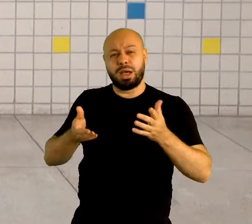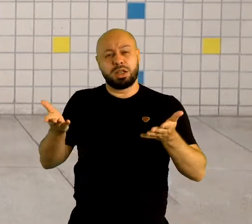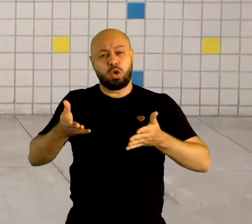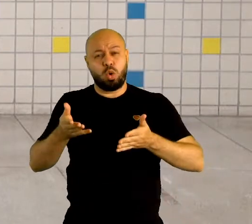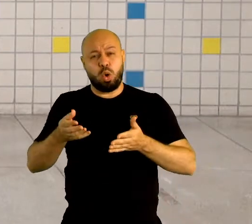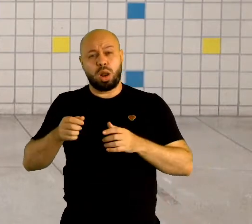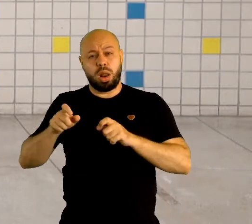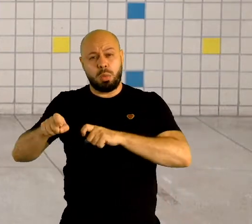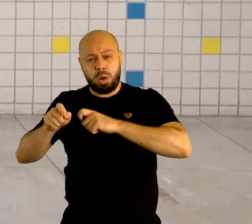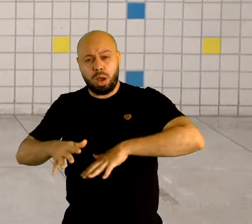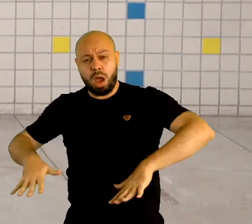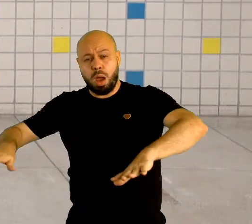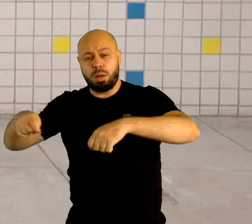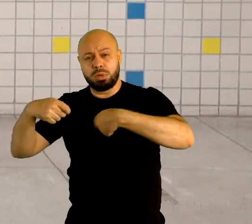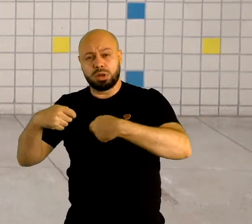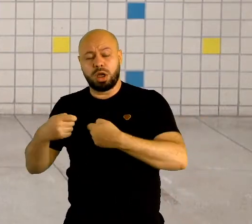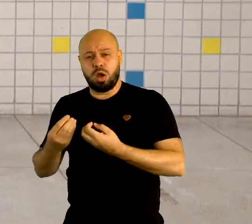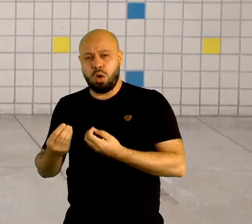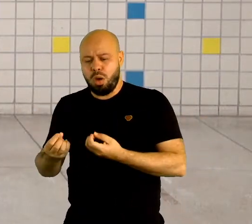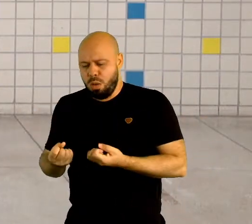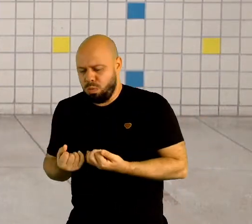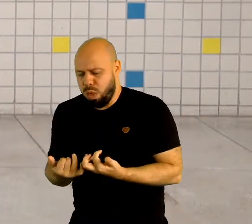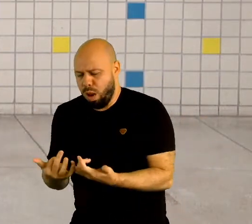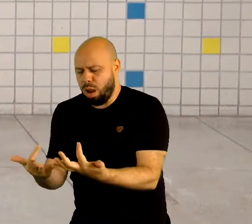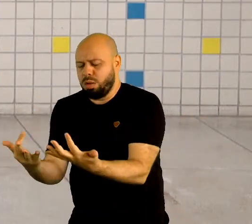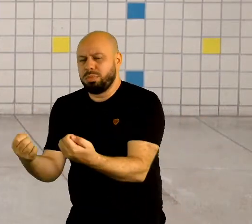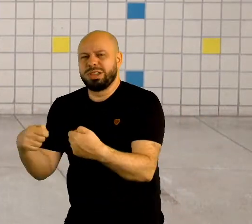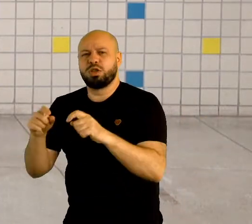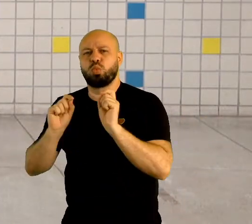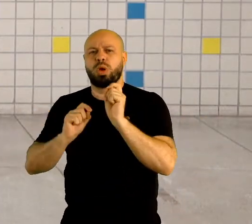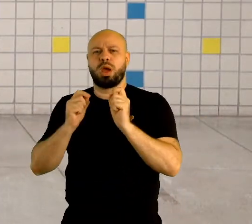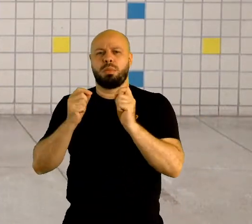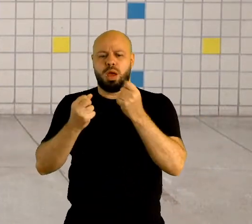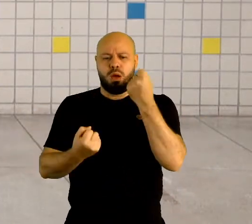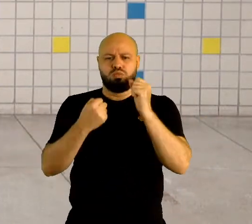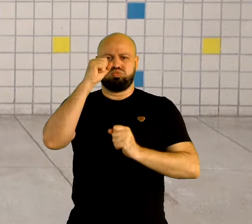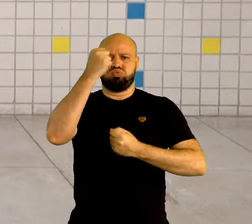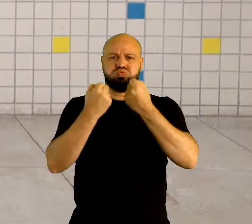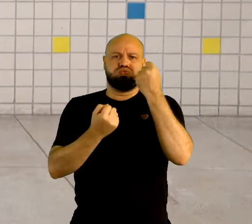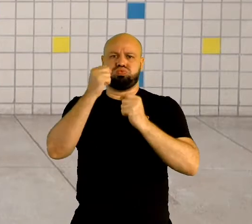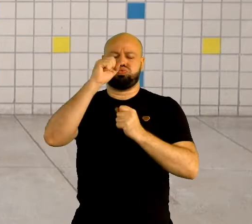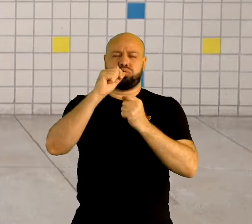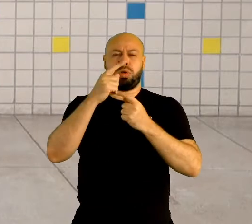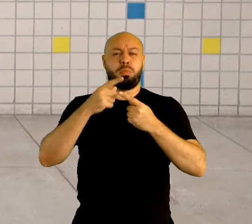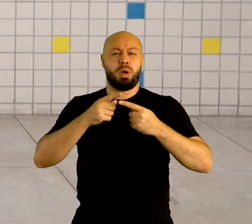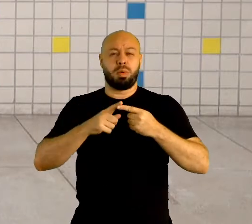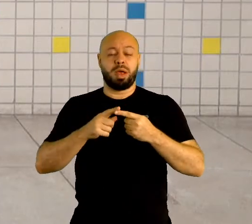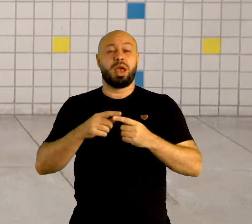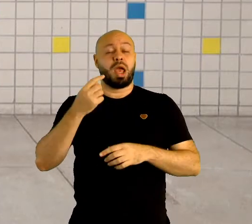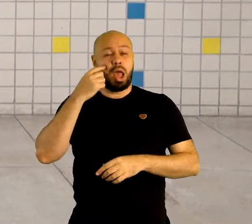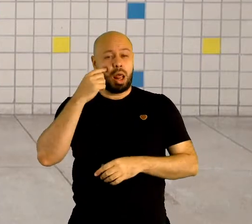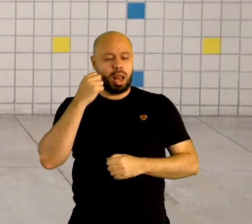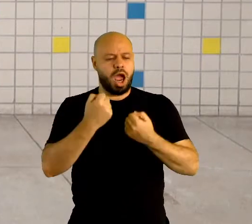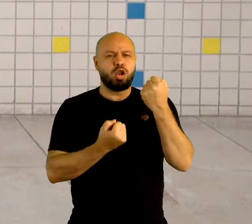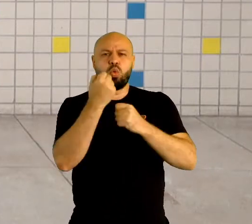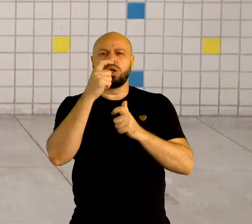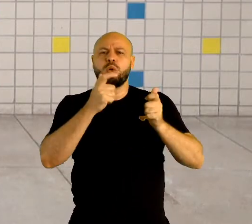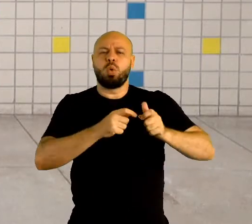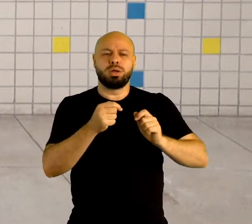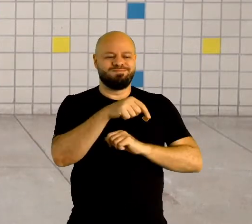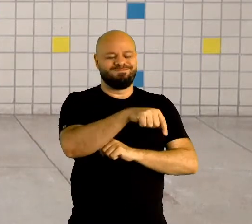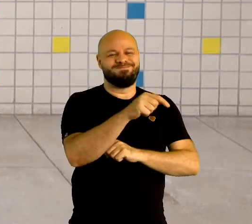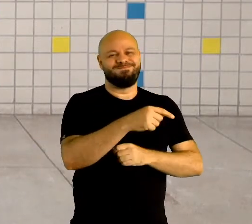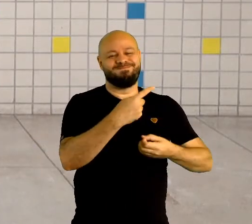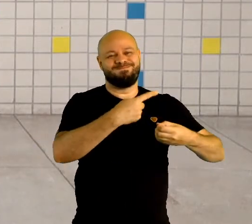ele depende da indústria, né? Daquilo que a indústria está produzindo, para facilitar ali a produção